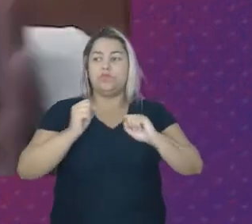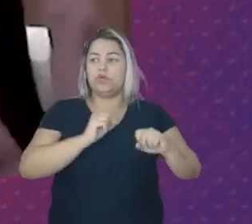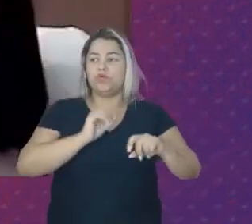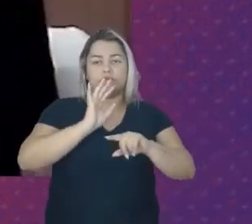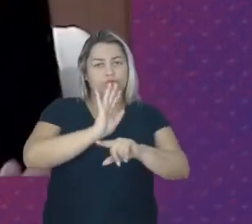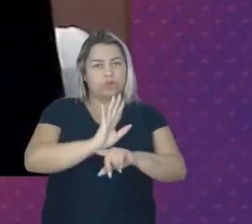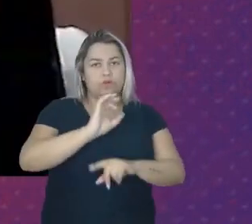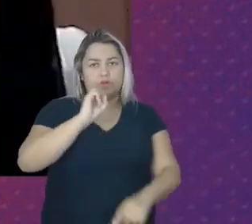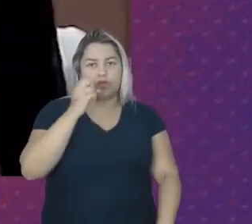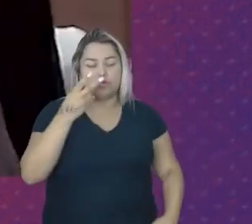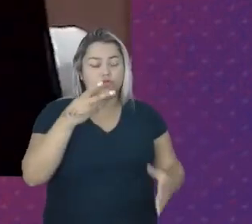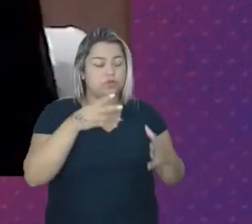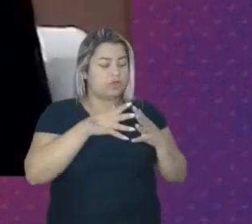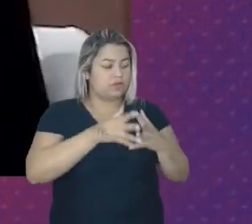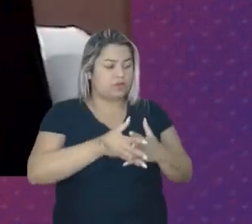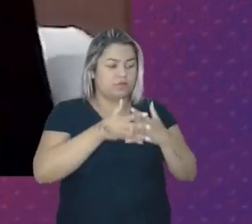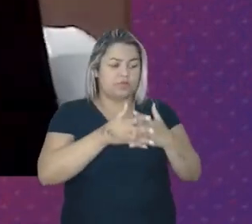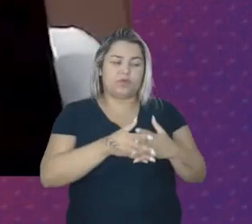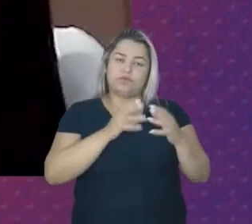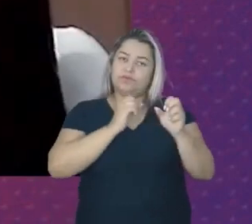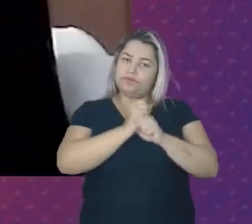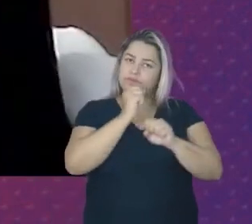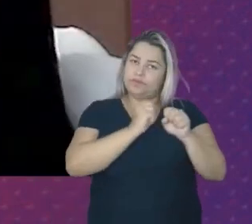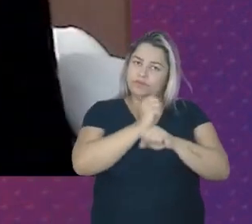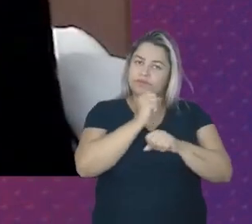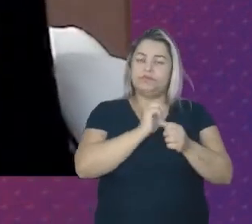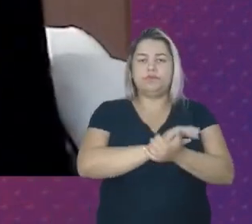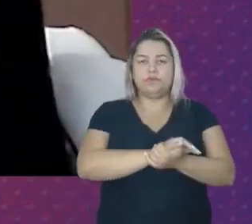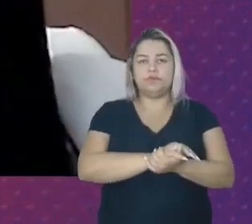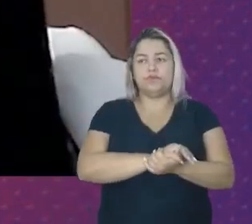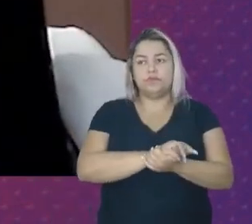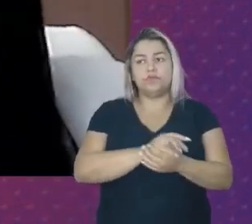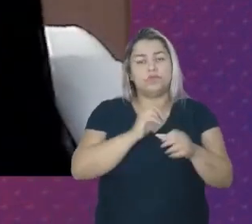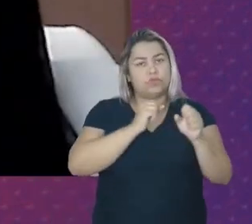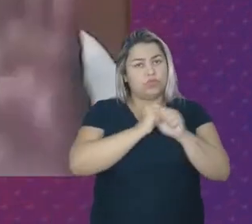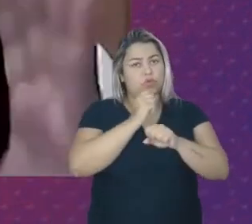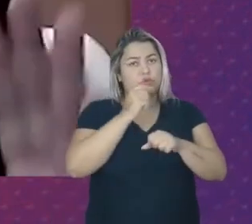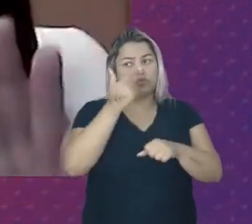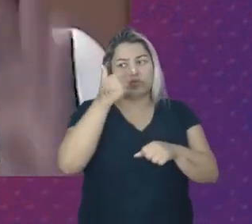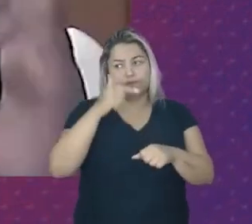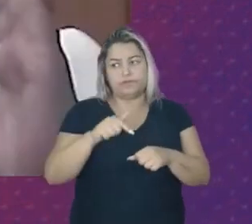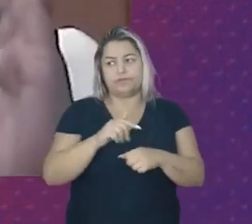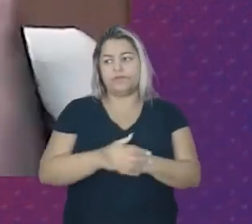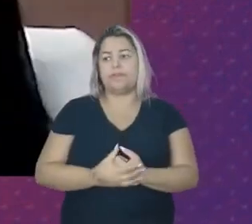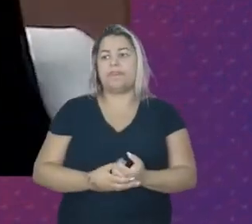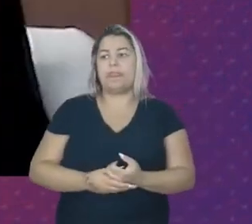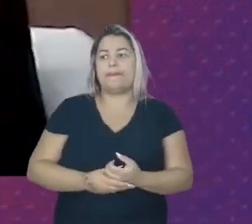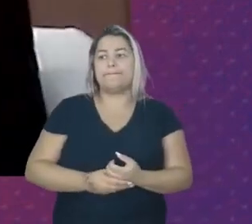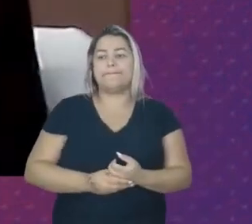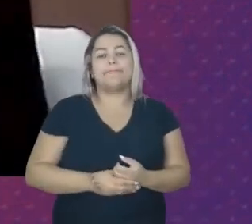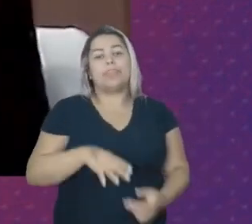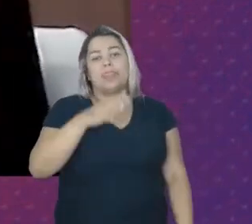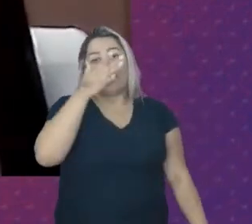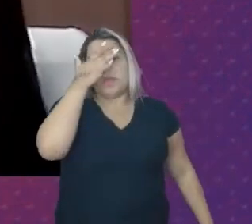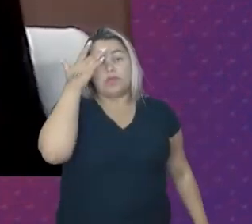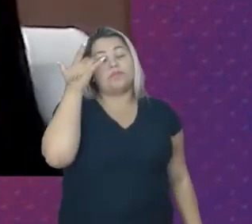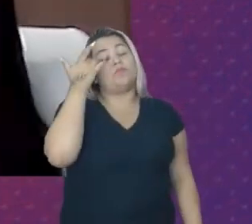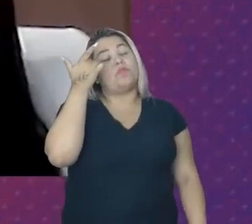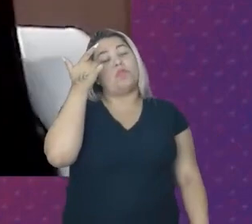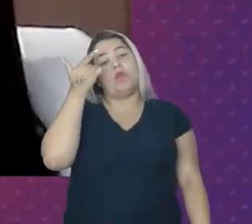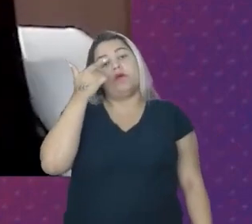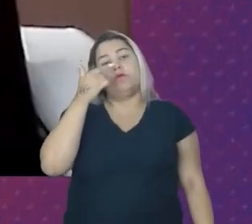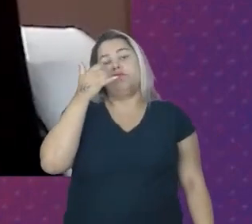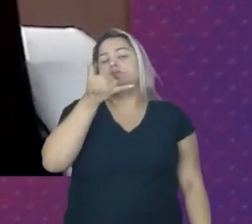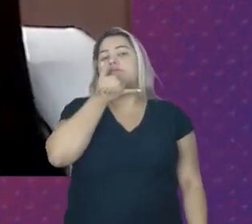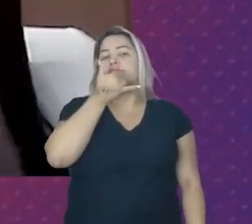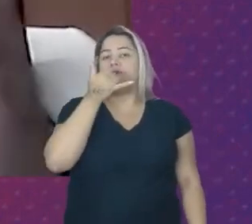ajudar ou te atrapalhar na construção da reputação que você deseja construir. E para que você consiga